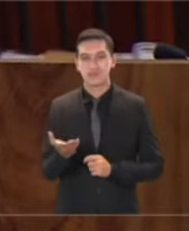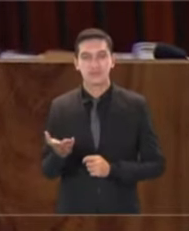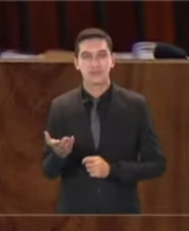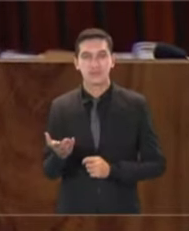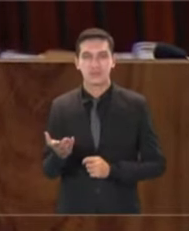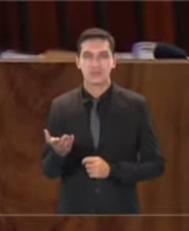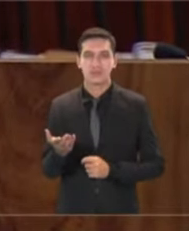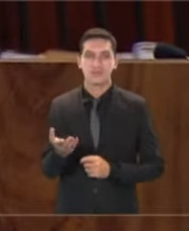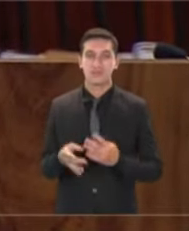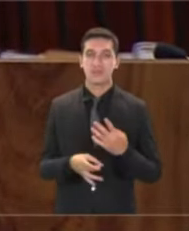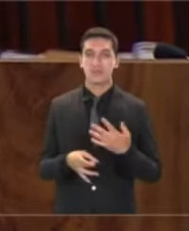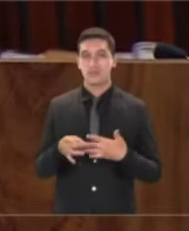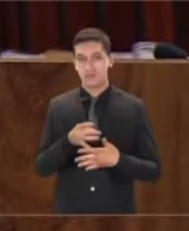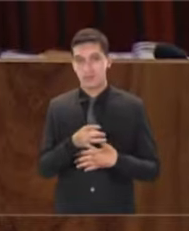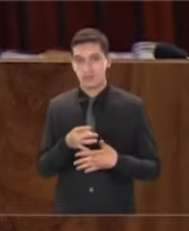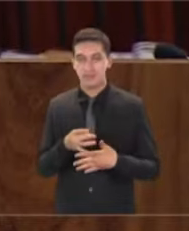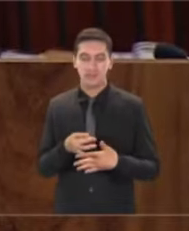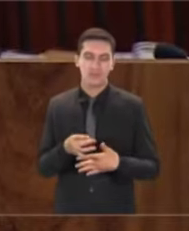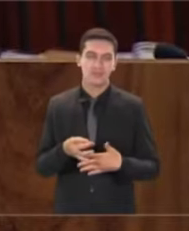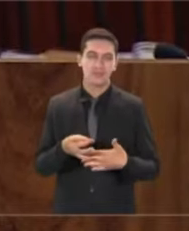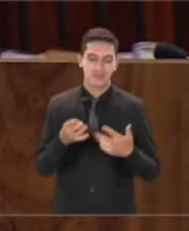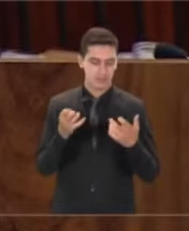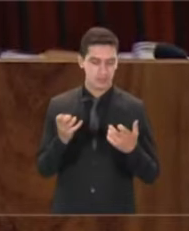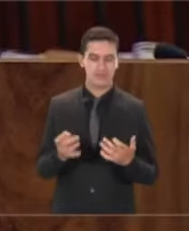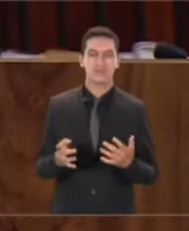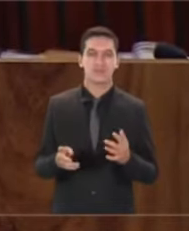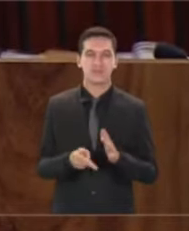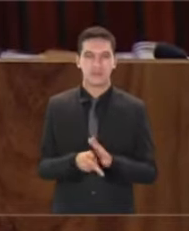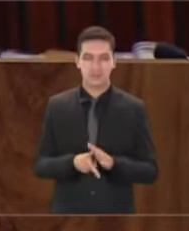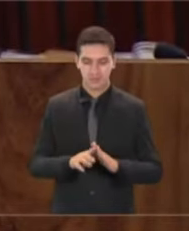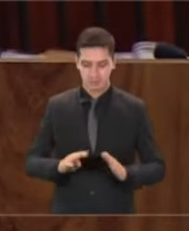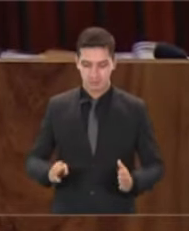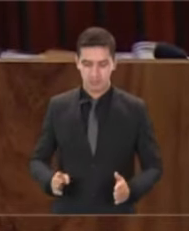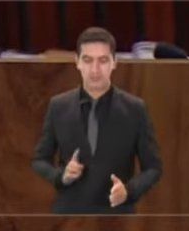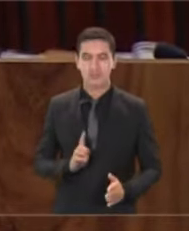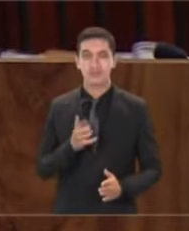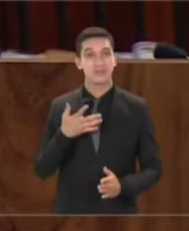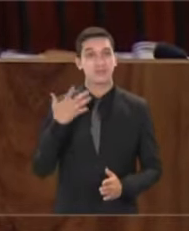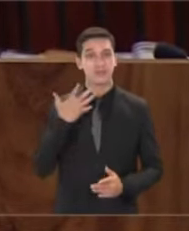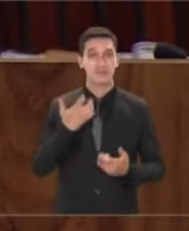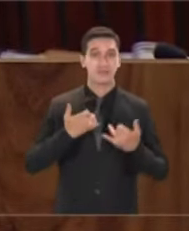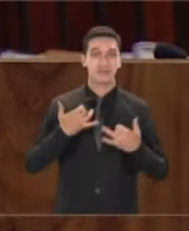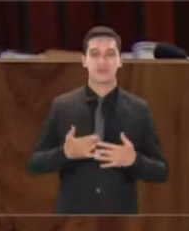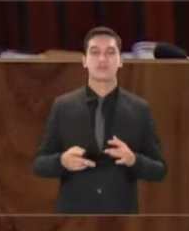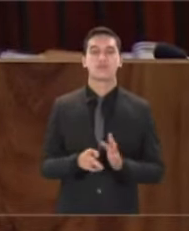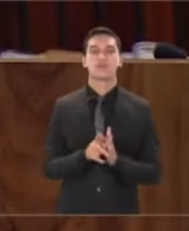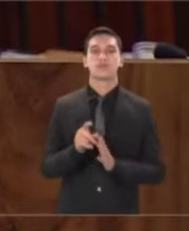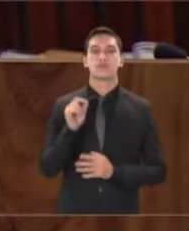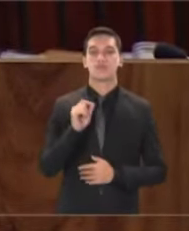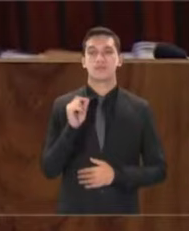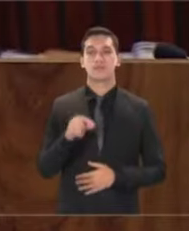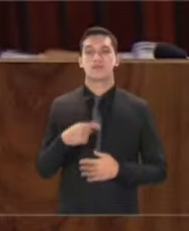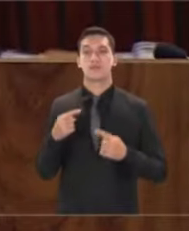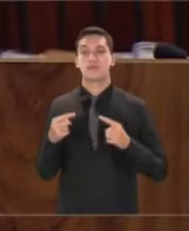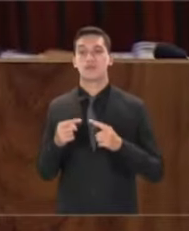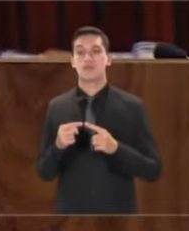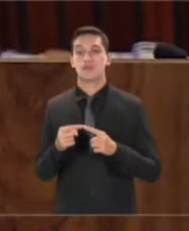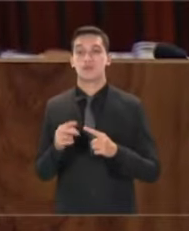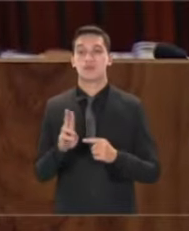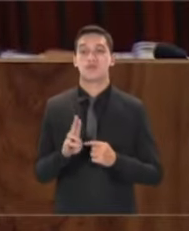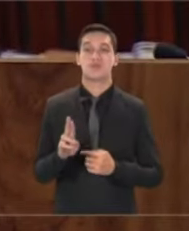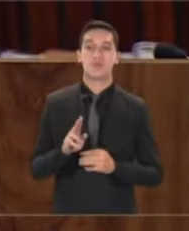o destaque, o aspecto destacado da tribuna, acerca de que a aplicação